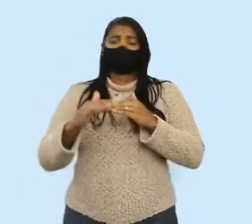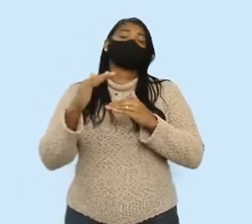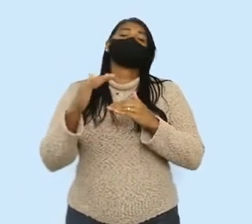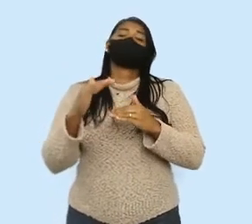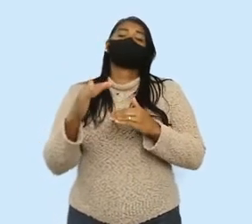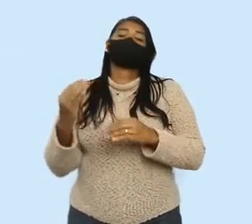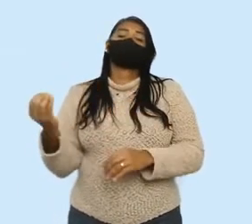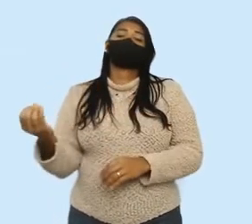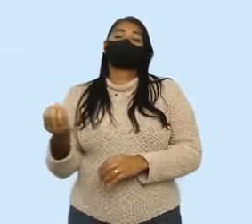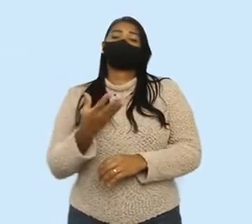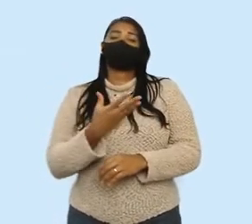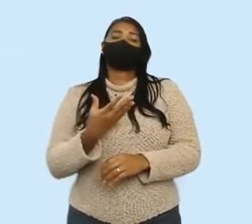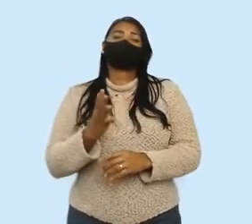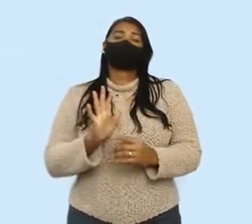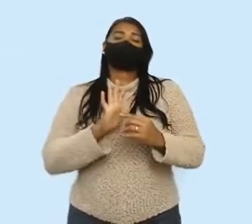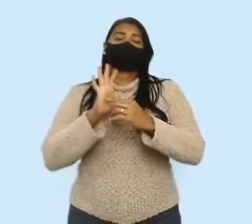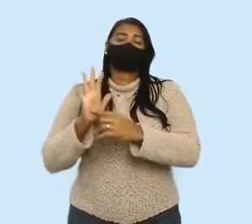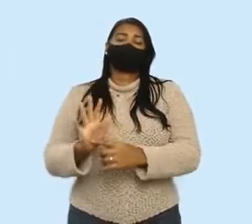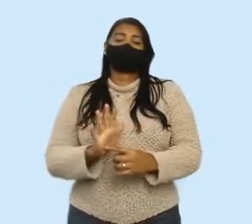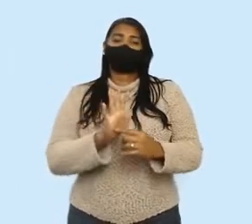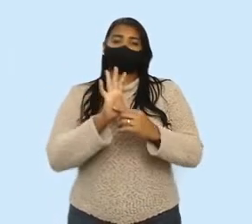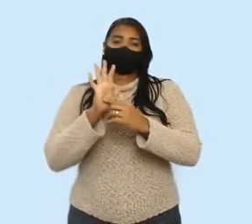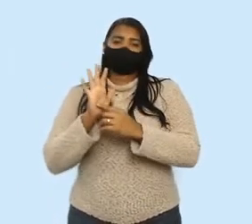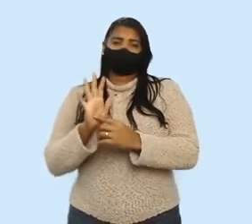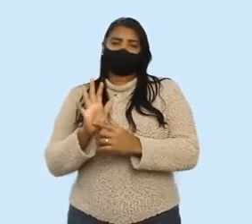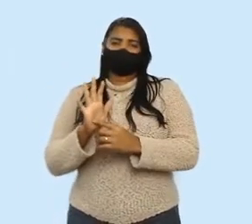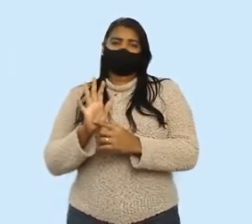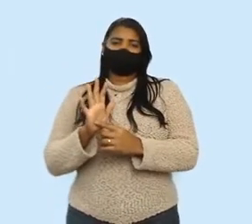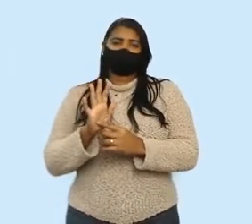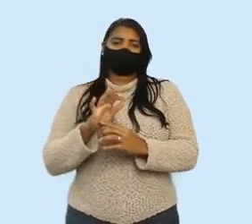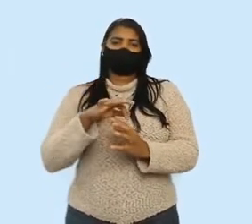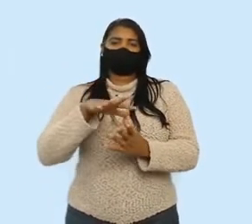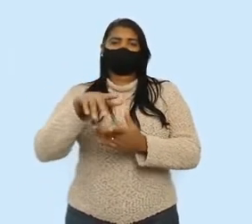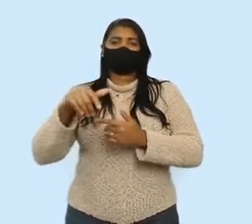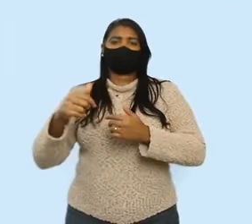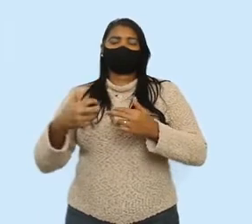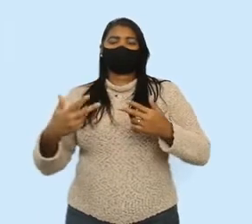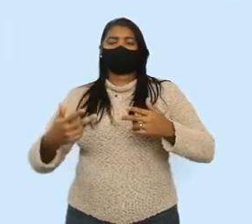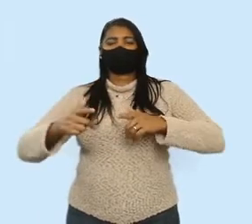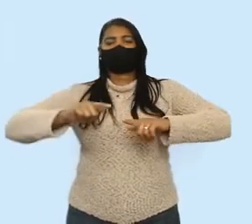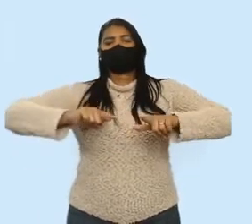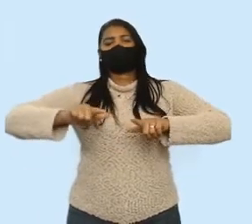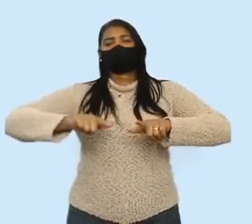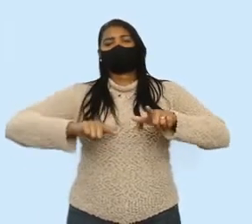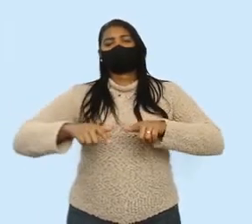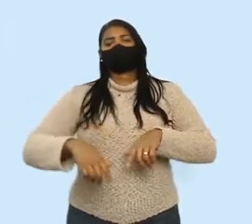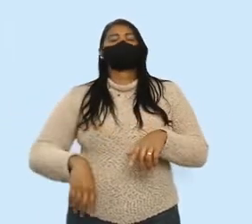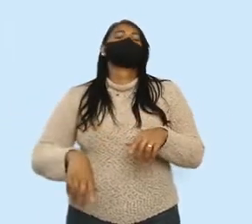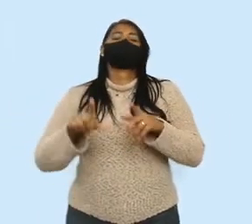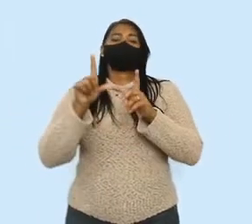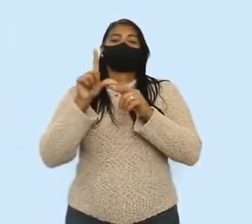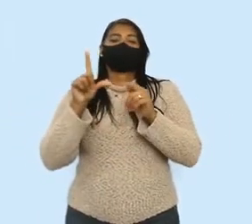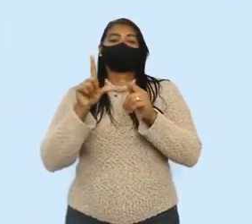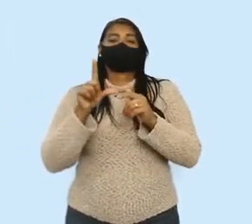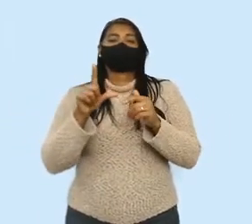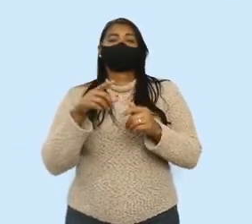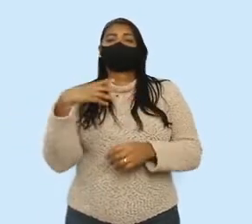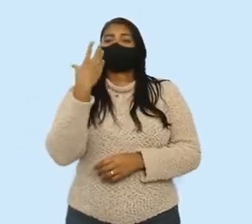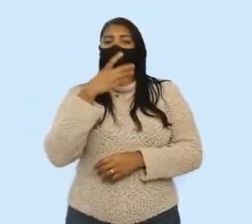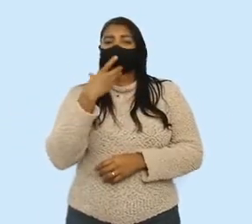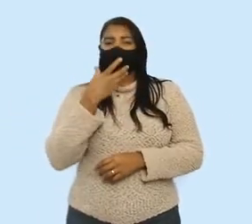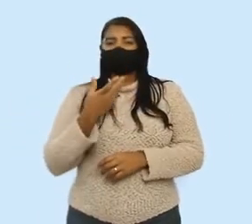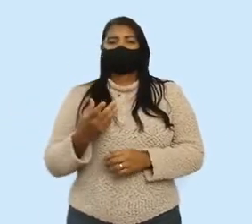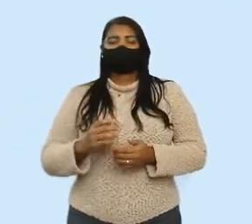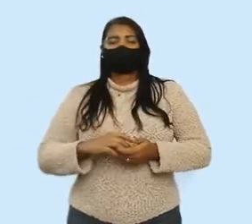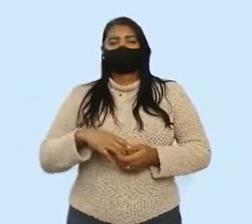trazer um novo símbolo, um novo simbolismo para o mundo do trabalho. Então a letra de Wilson, ele diz, meu chapéu do lado, o